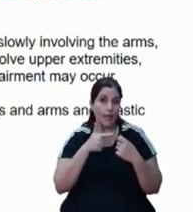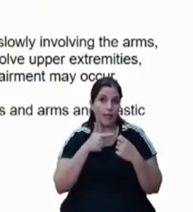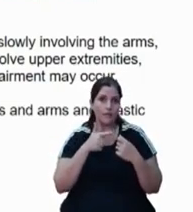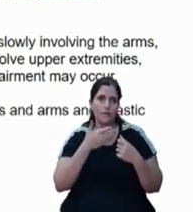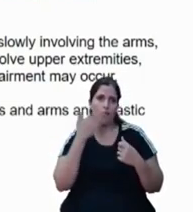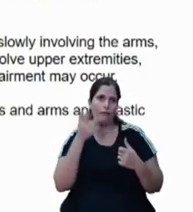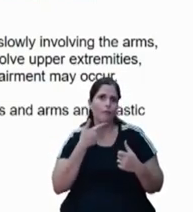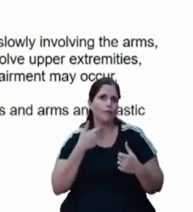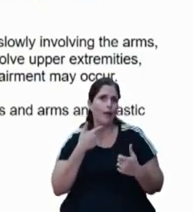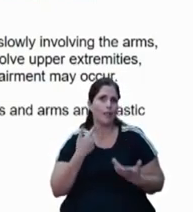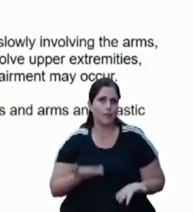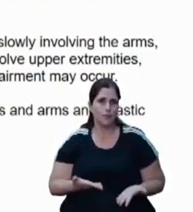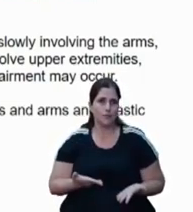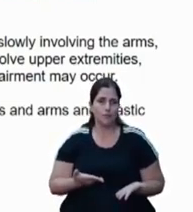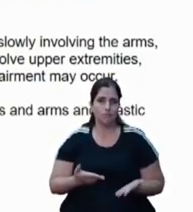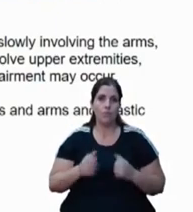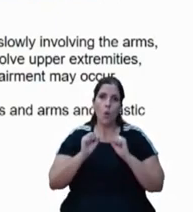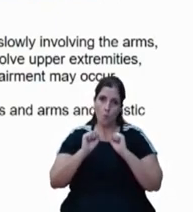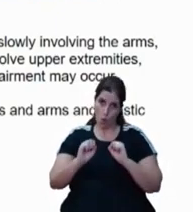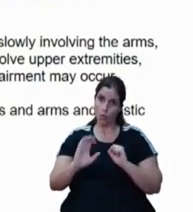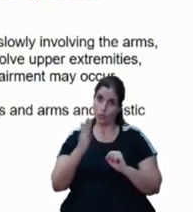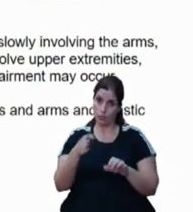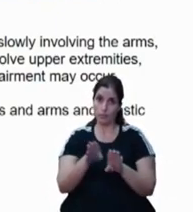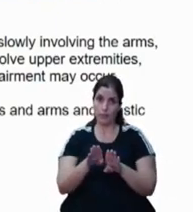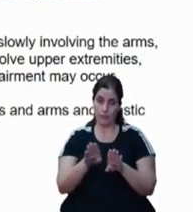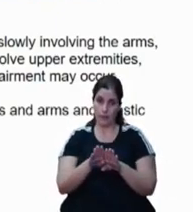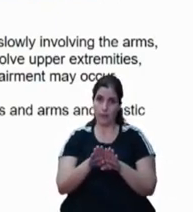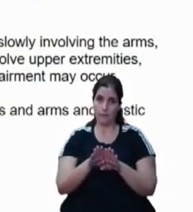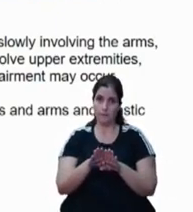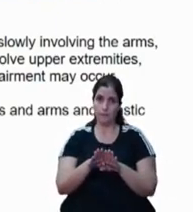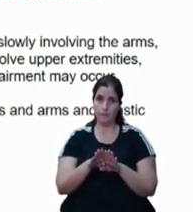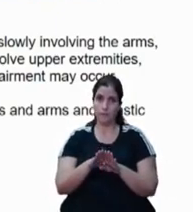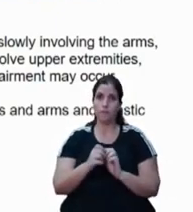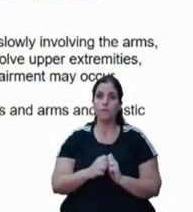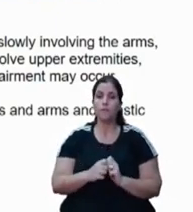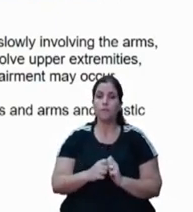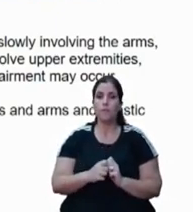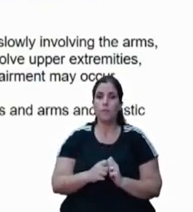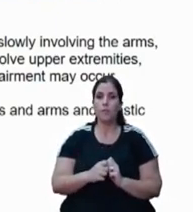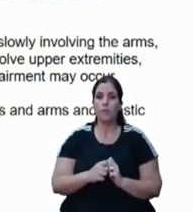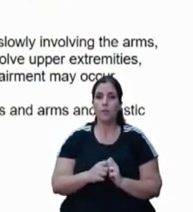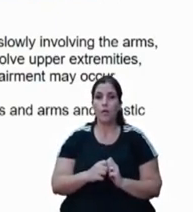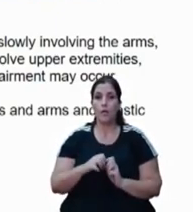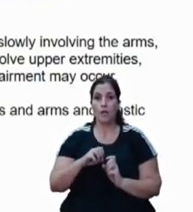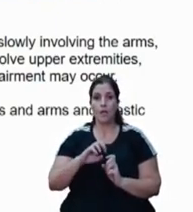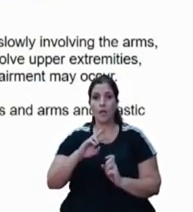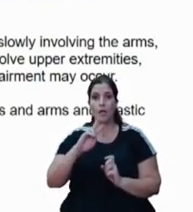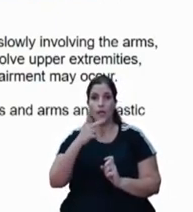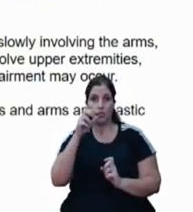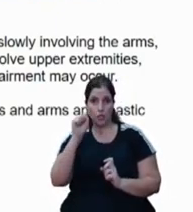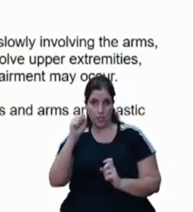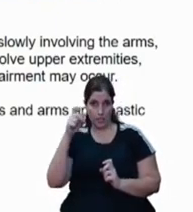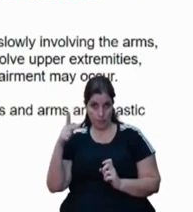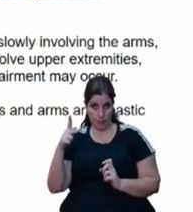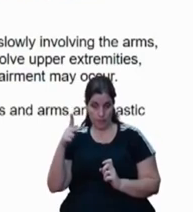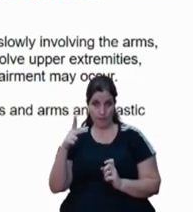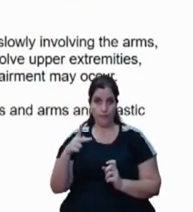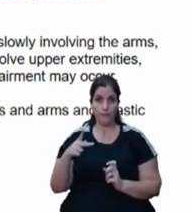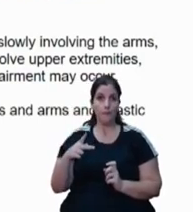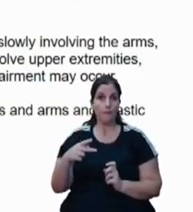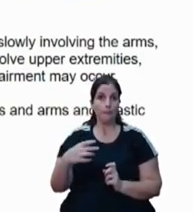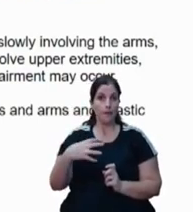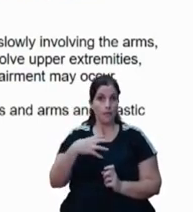involuntário, pode também acontecer. Em contraste com a HSP, o acometimento sensorial,